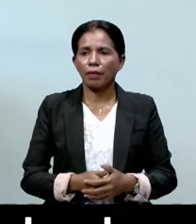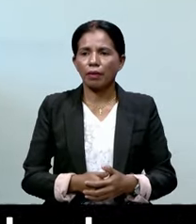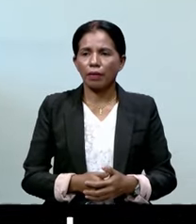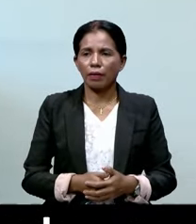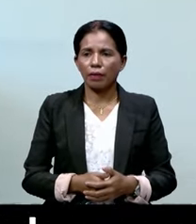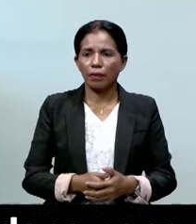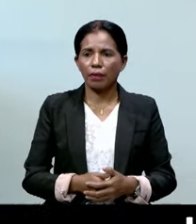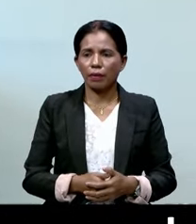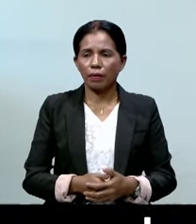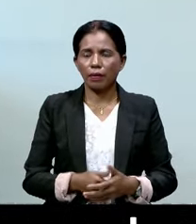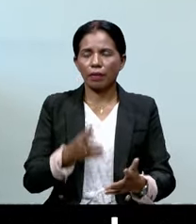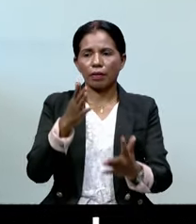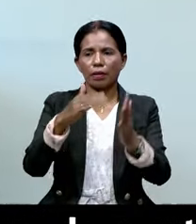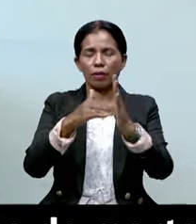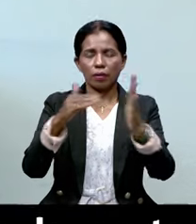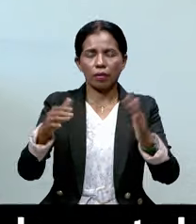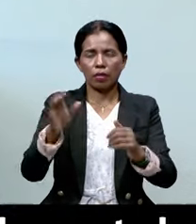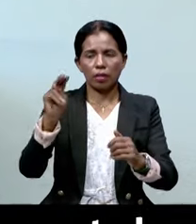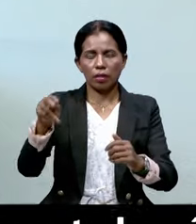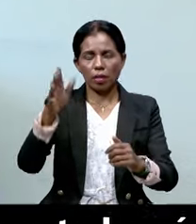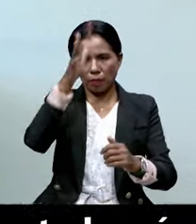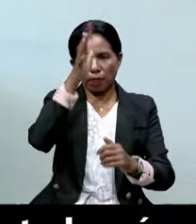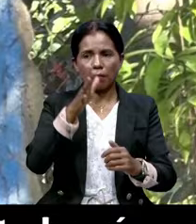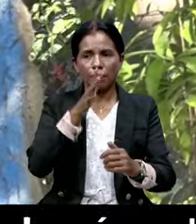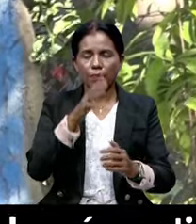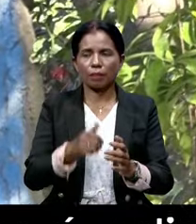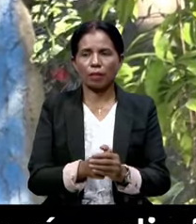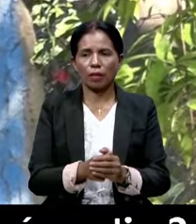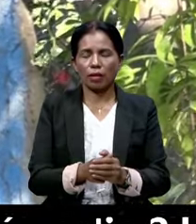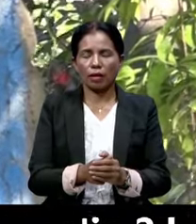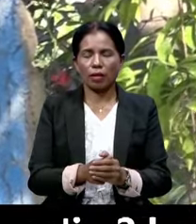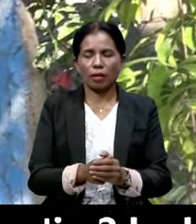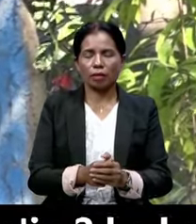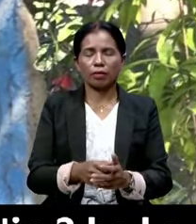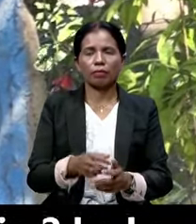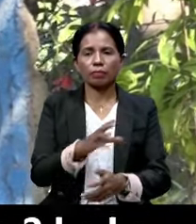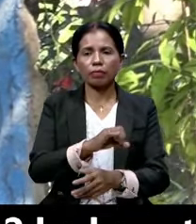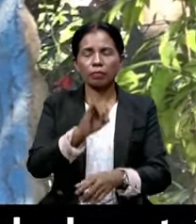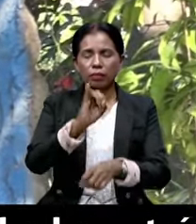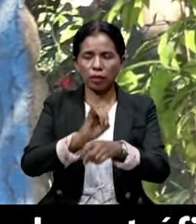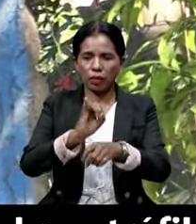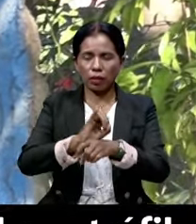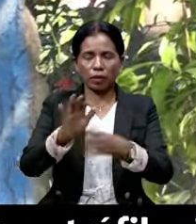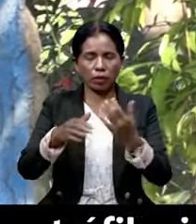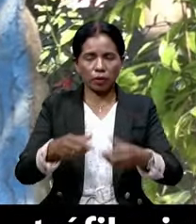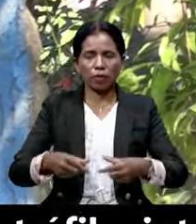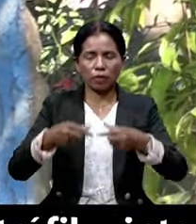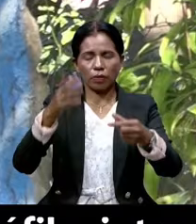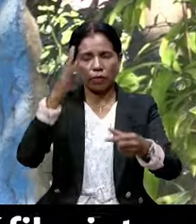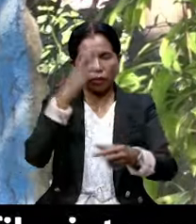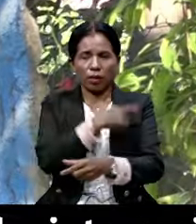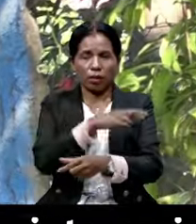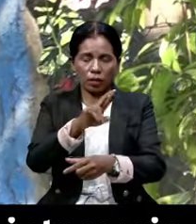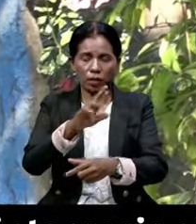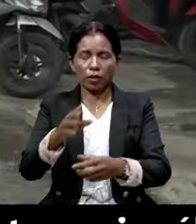ni contra ni nam Parte religiosa foi a noiva família Hotu, Liu Liu e Nangaman Sira, la